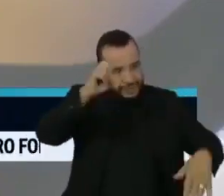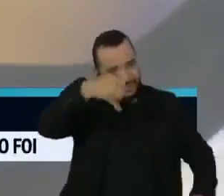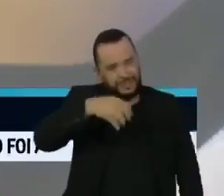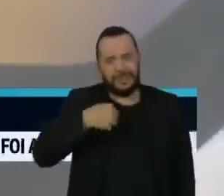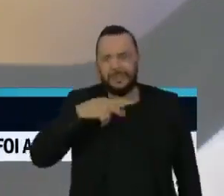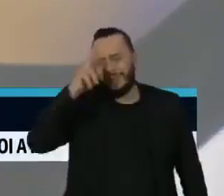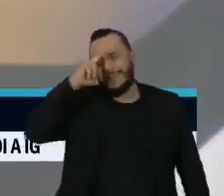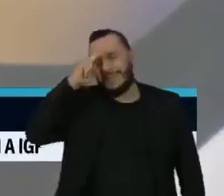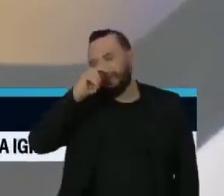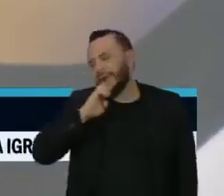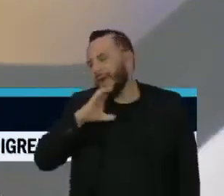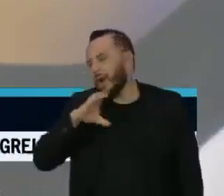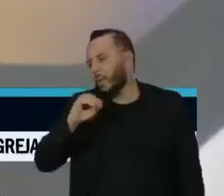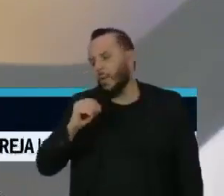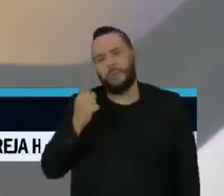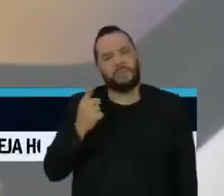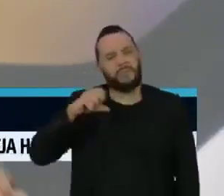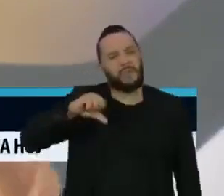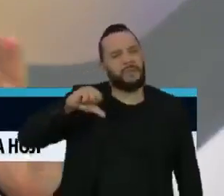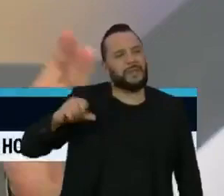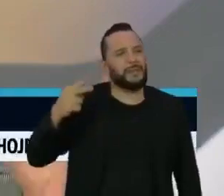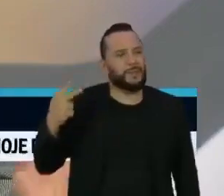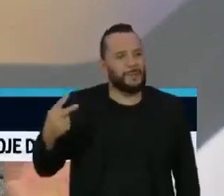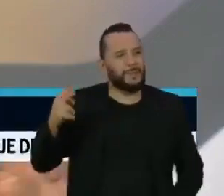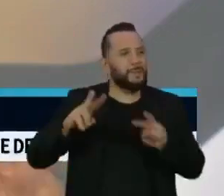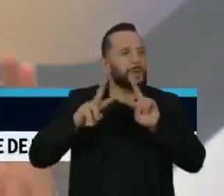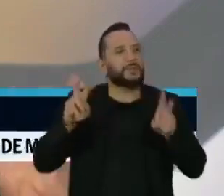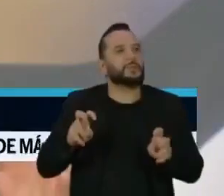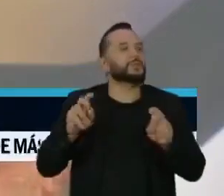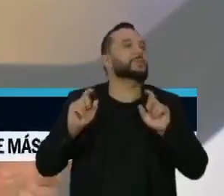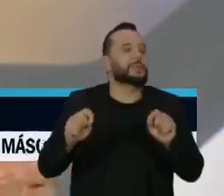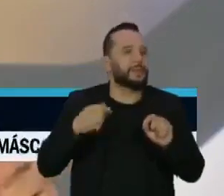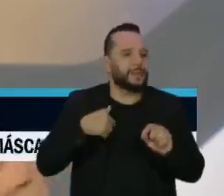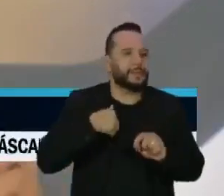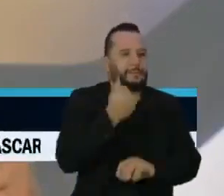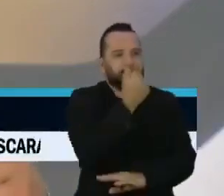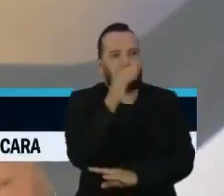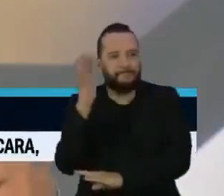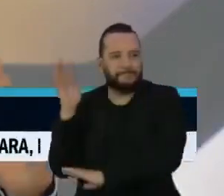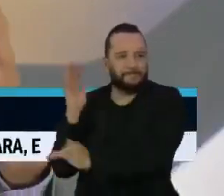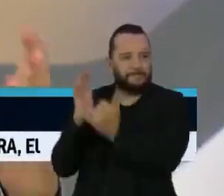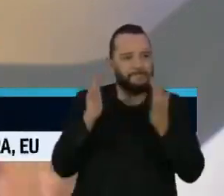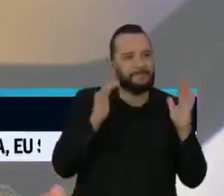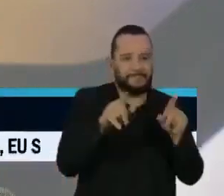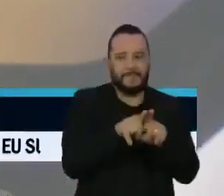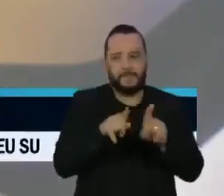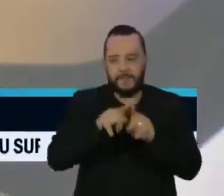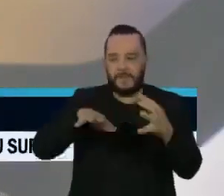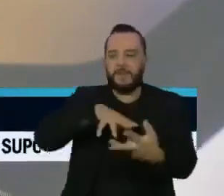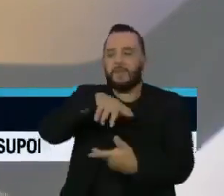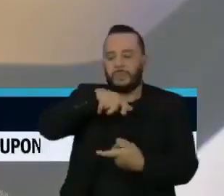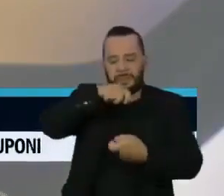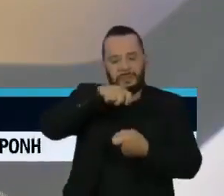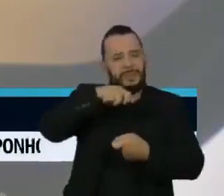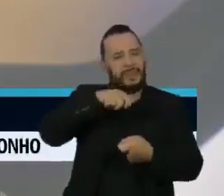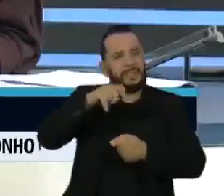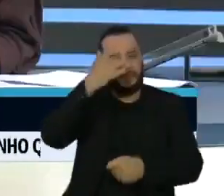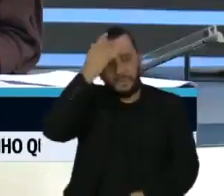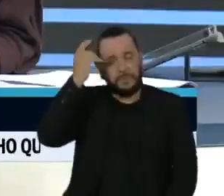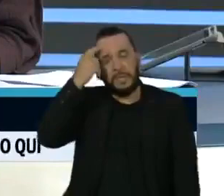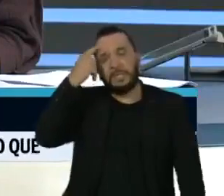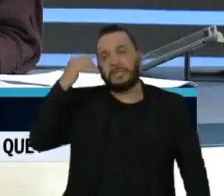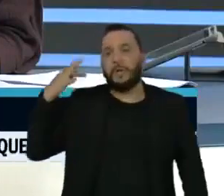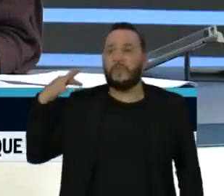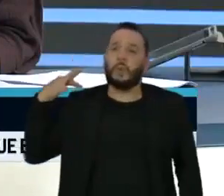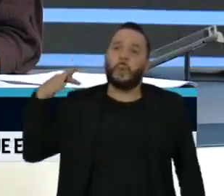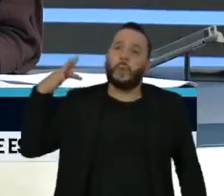nela quase 30 anos é o assunto do meio ambiente da sustentabilidade era algo assim como colocado muito para o futuro